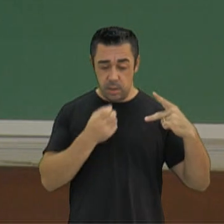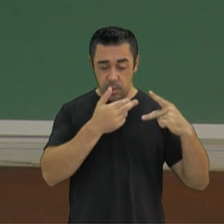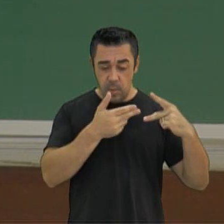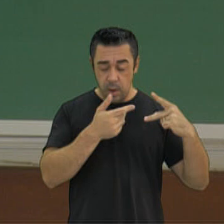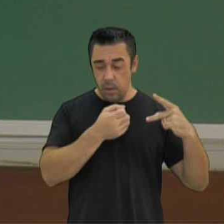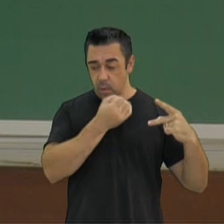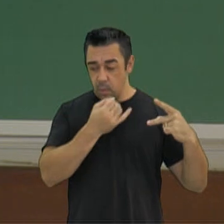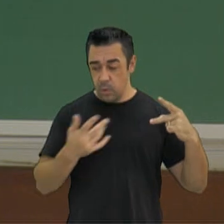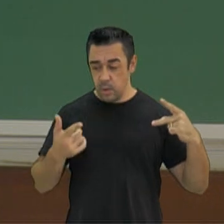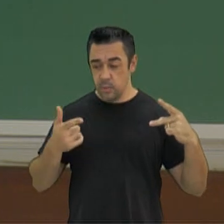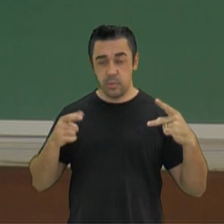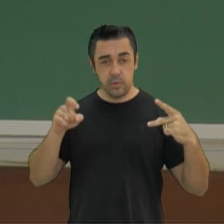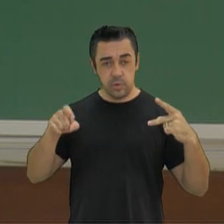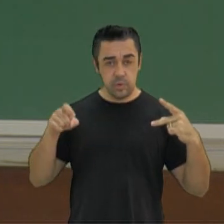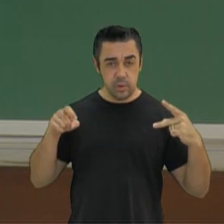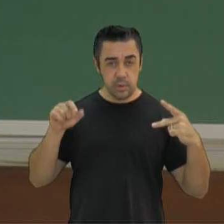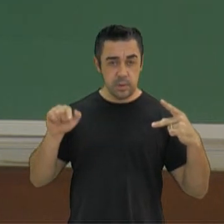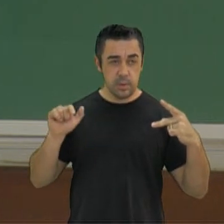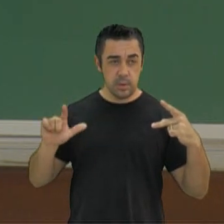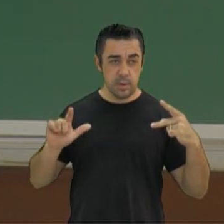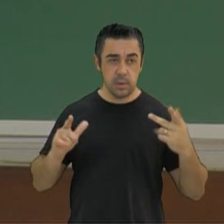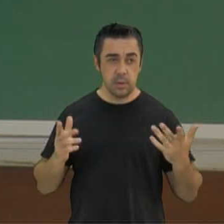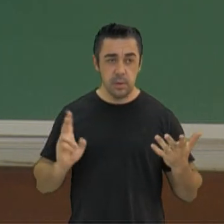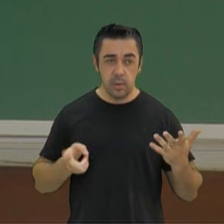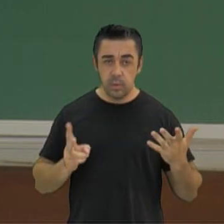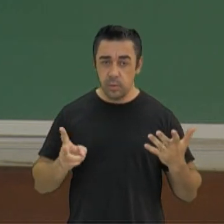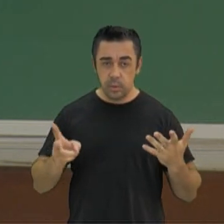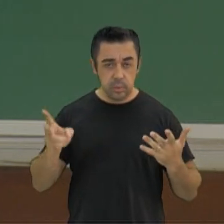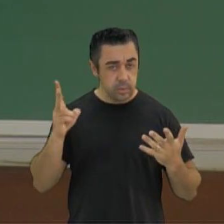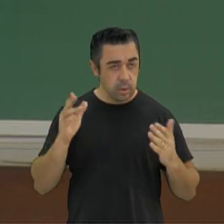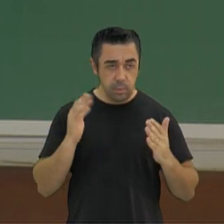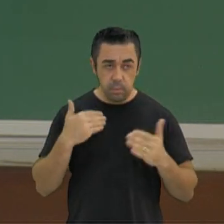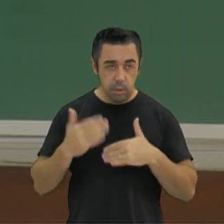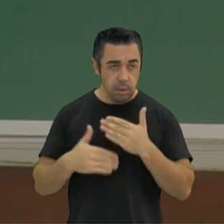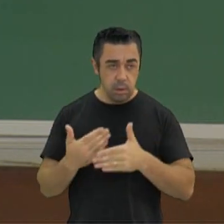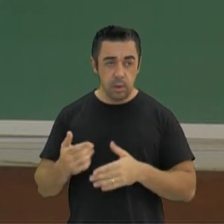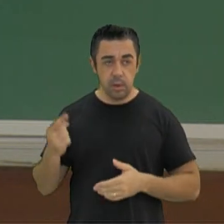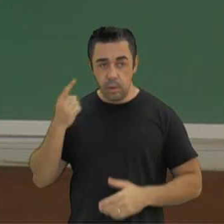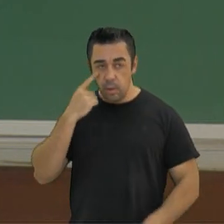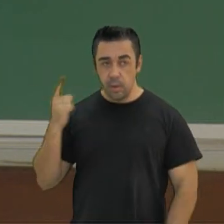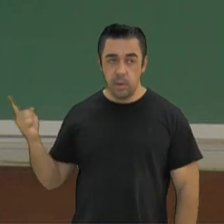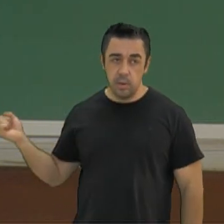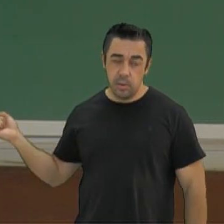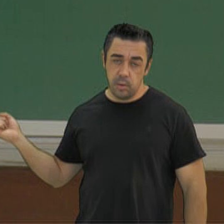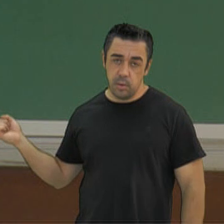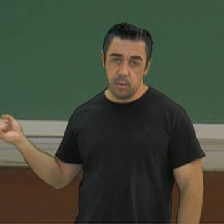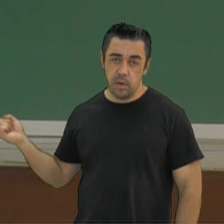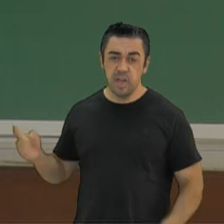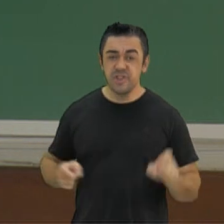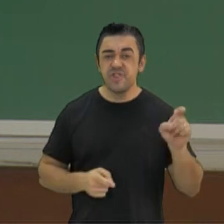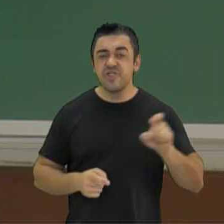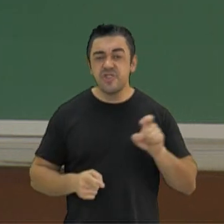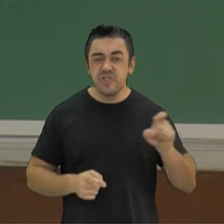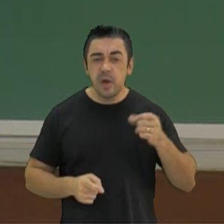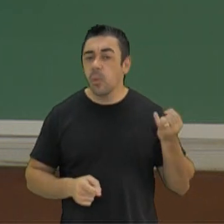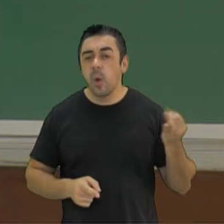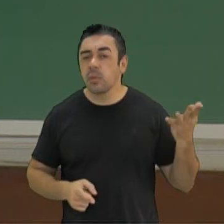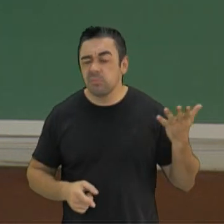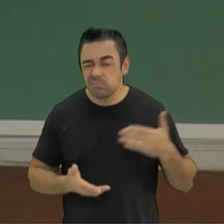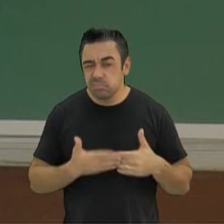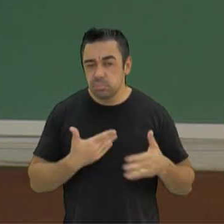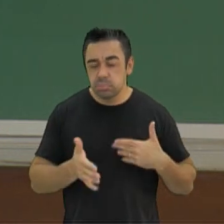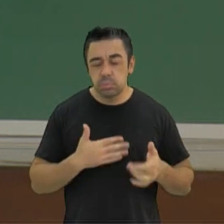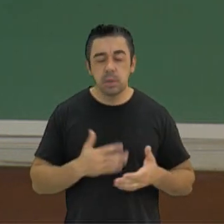quantidade de litros abastecida X, é só eu continuar essa tabela e eu chego lá na ideia que eu quero. Se eu abastecer X litros,